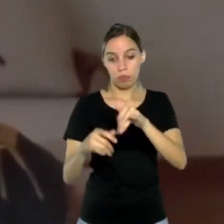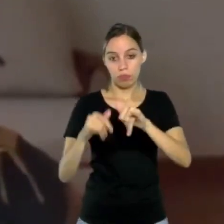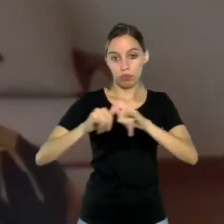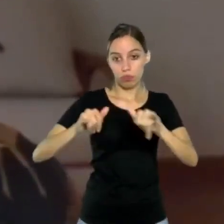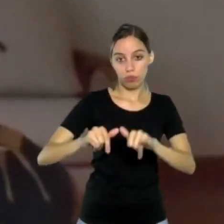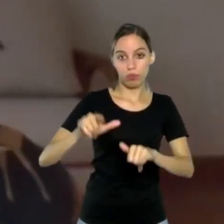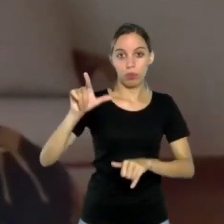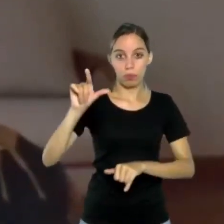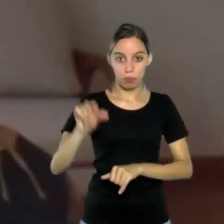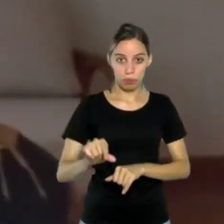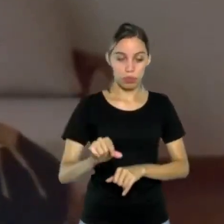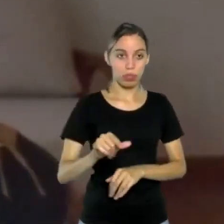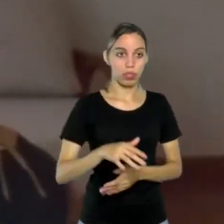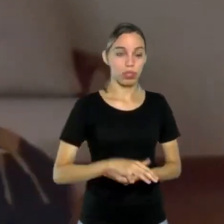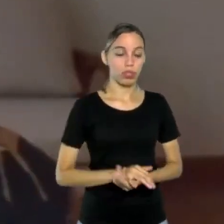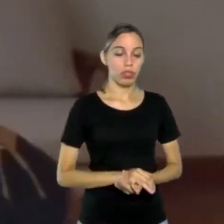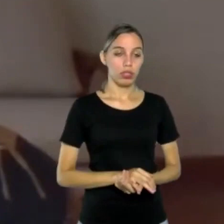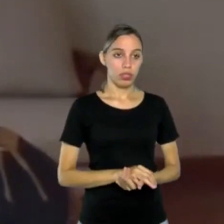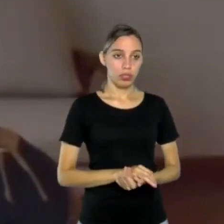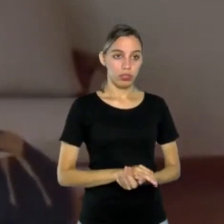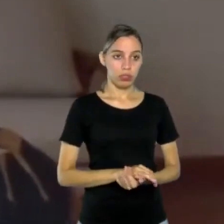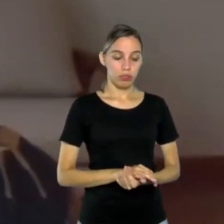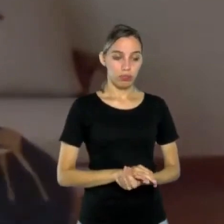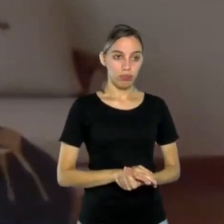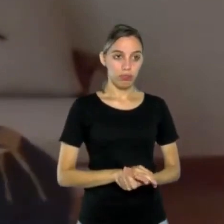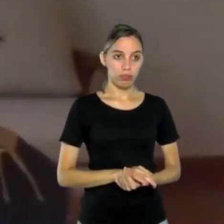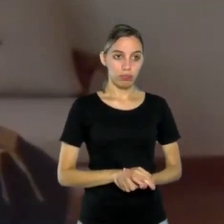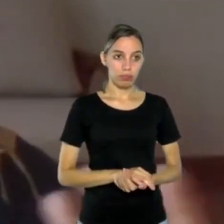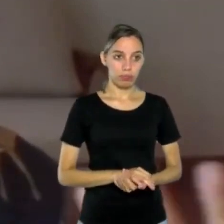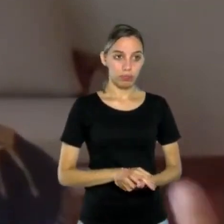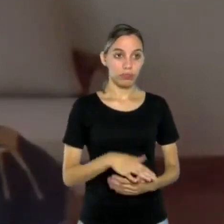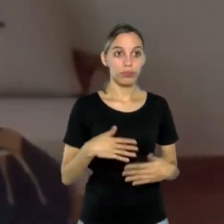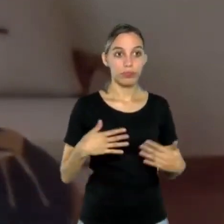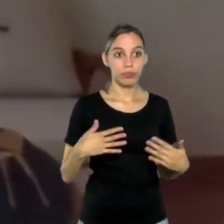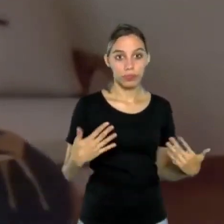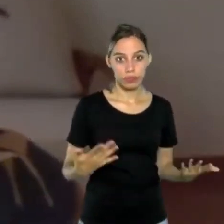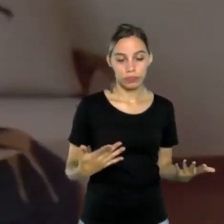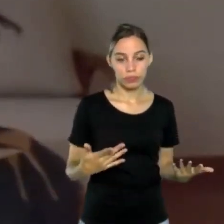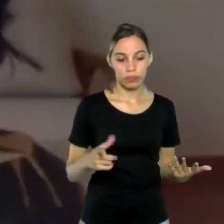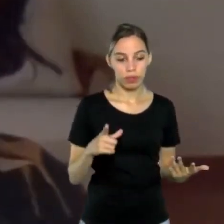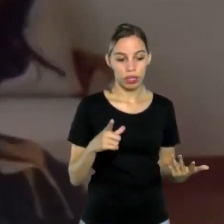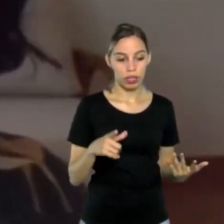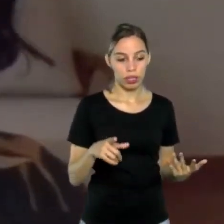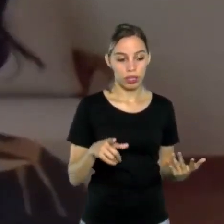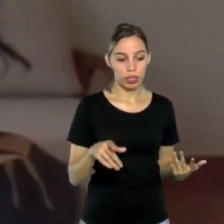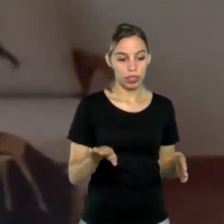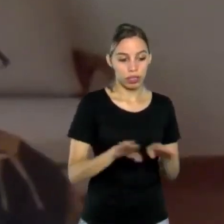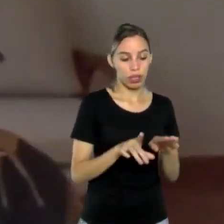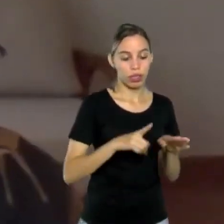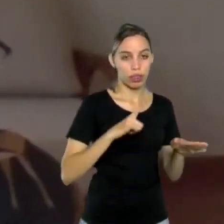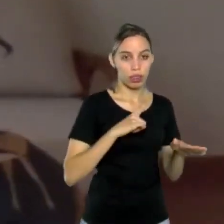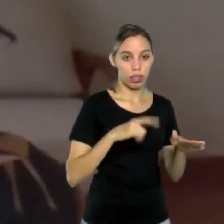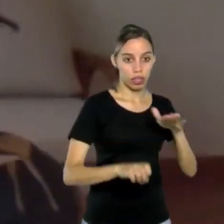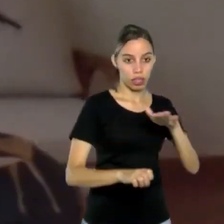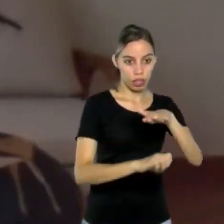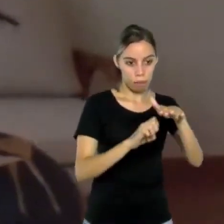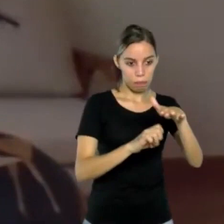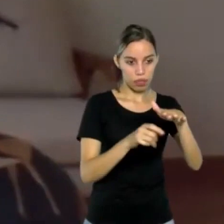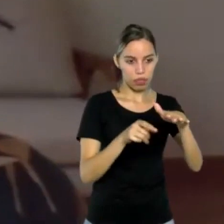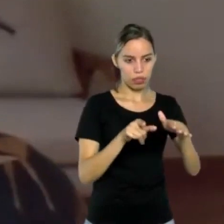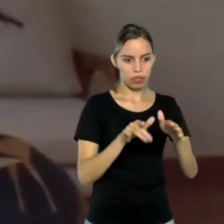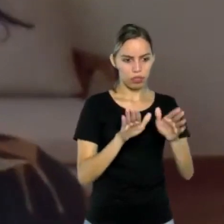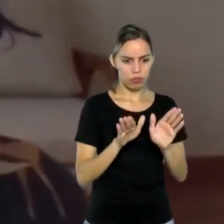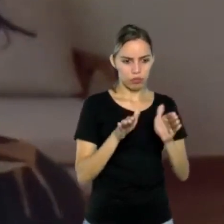de escrita publicada. Então, também temos editoras mais especializadas, né? E aí eu acho que